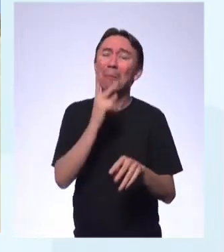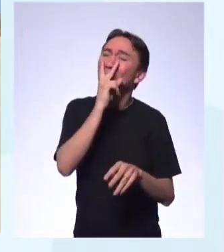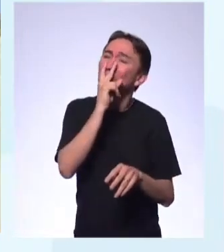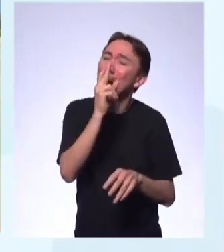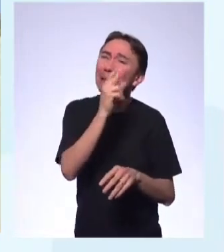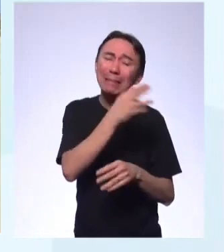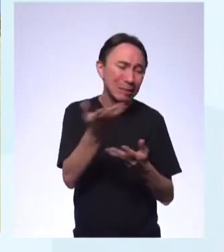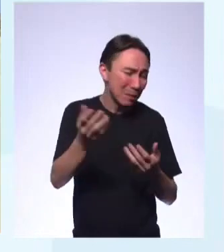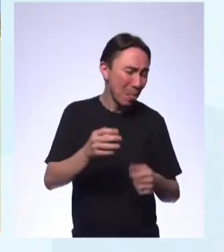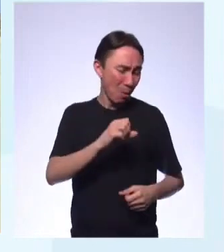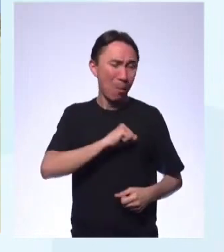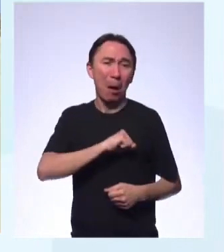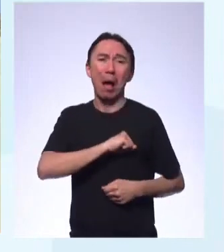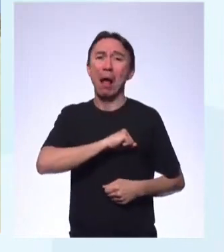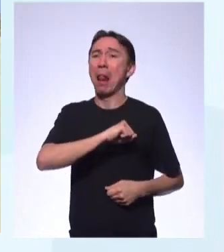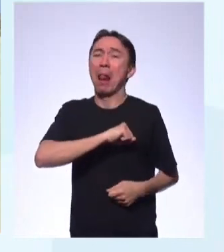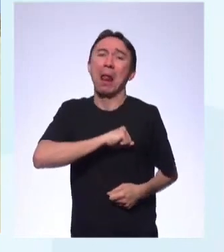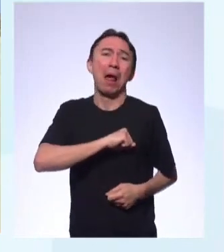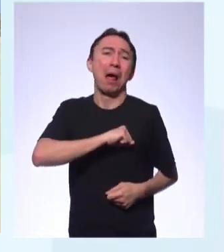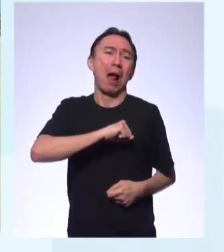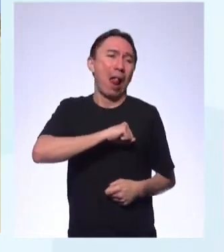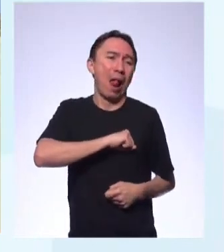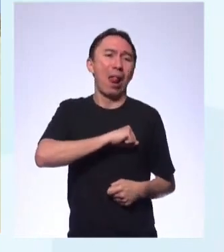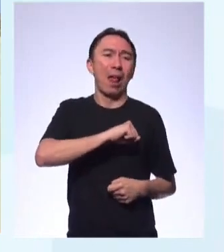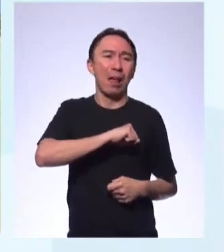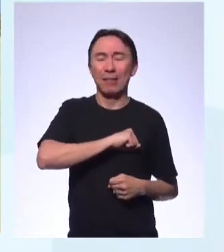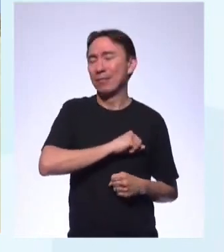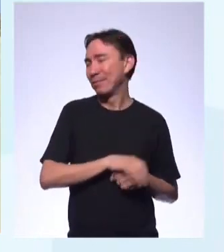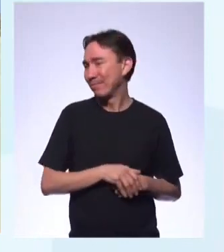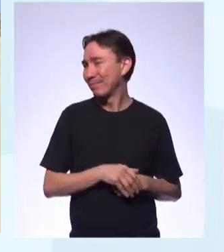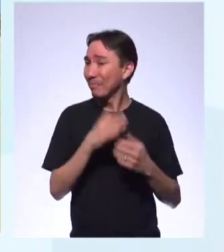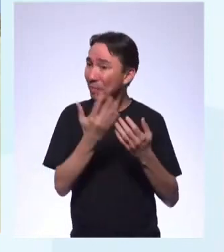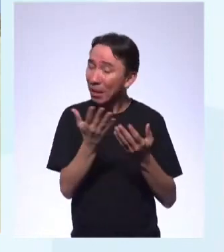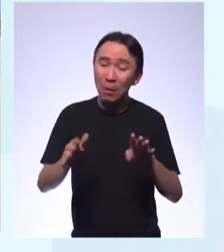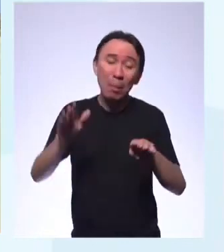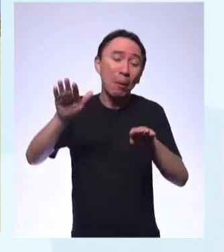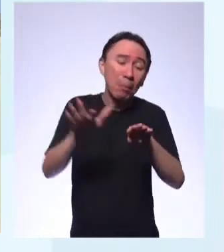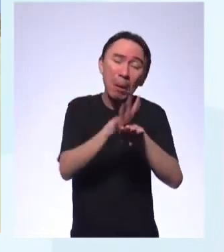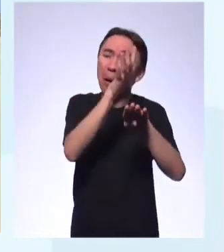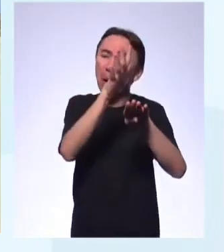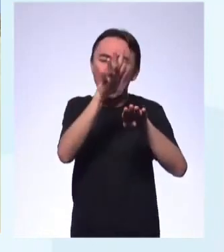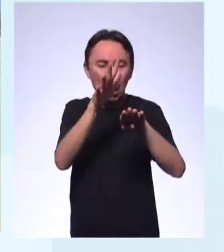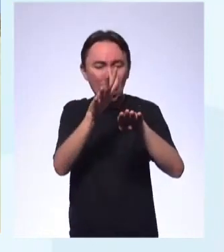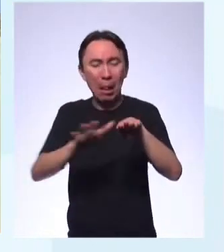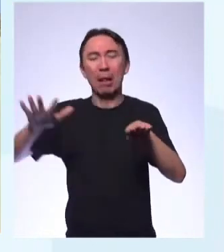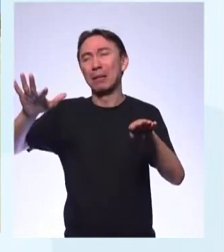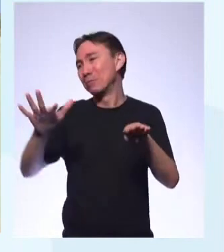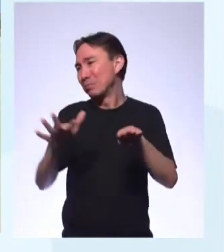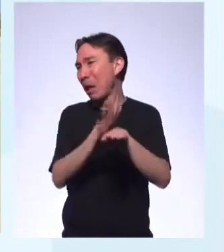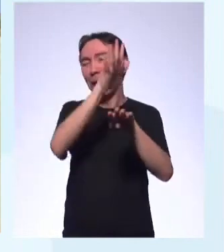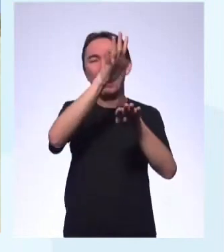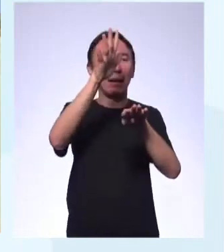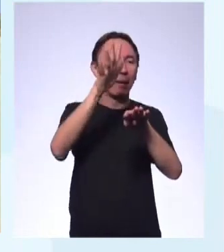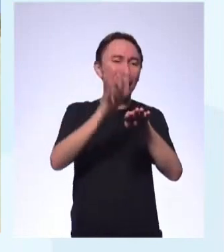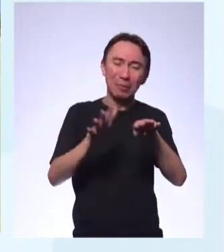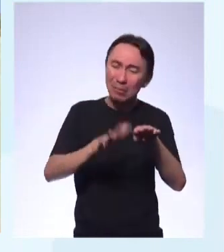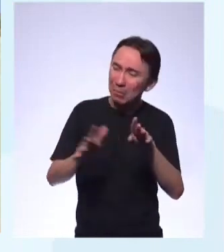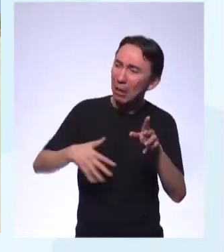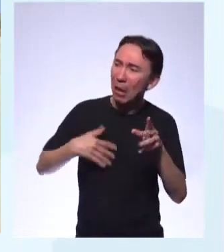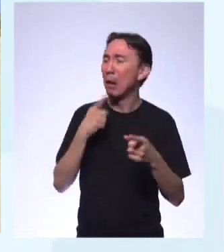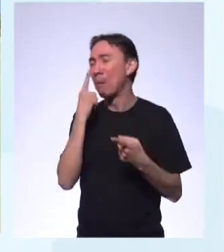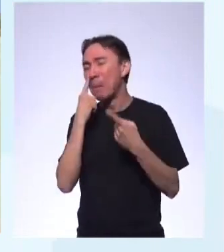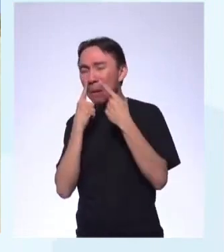coração a arfar, em ondas pelas fráguas, quebrando as suas